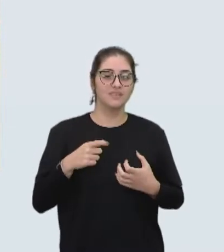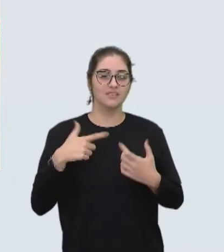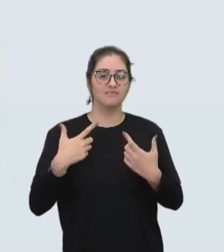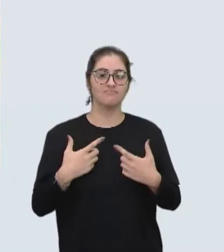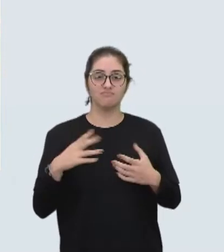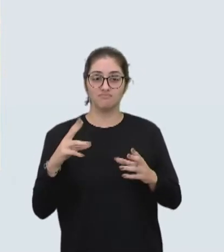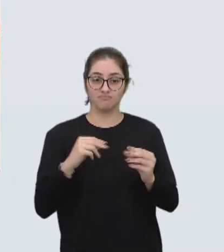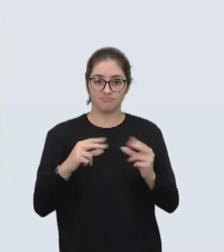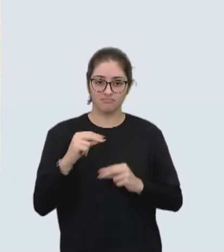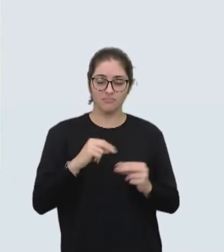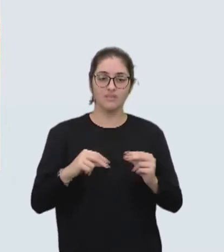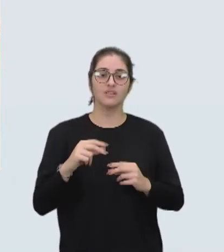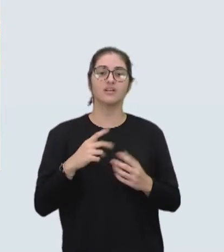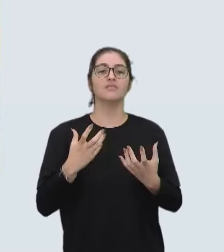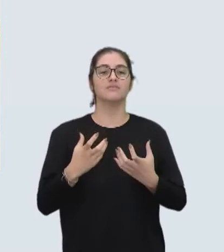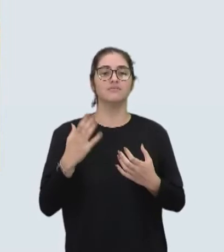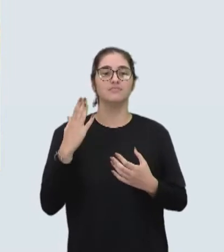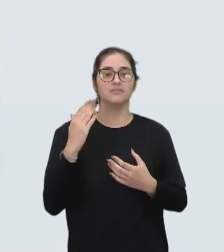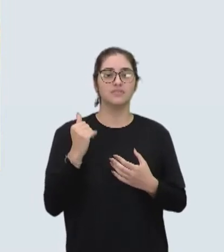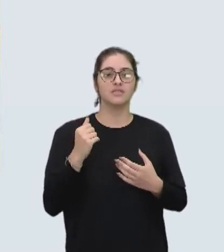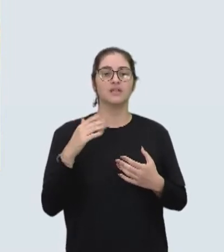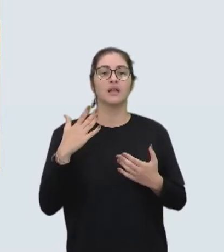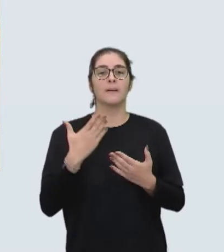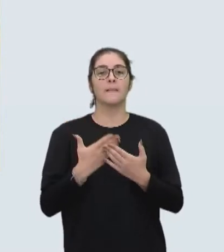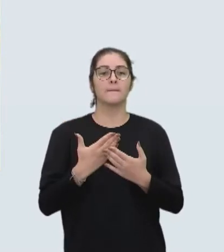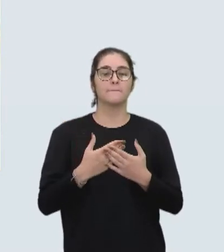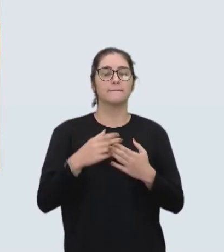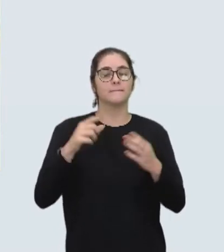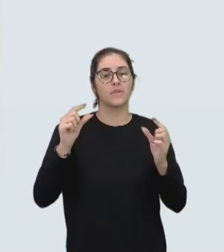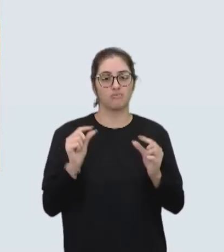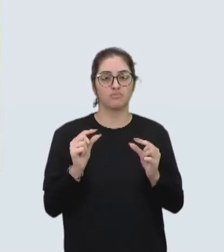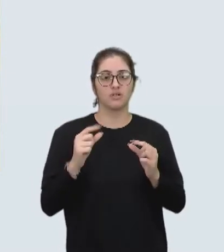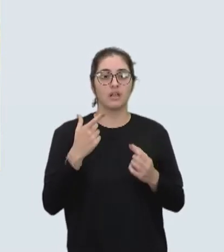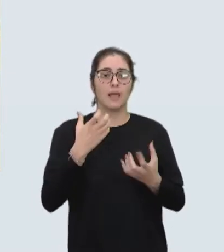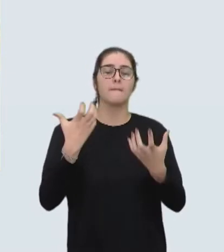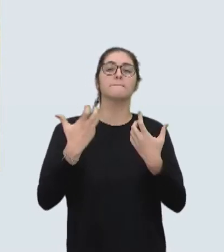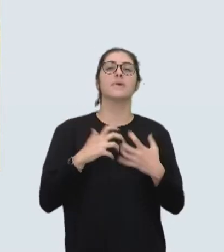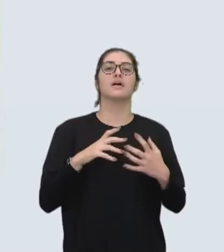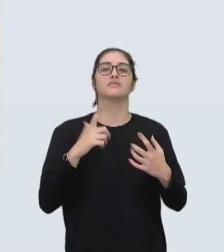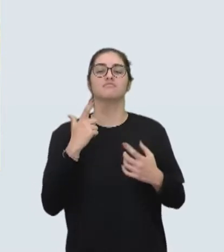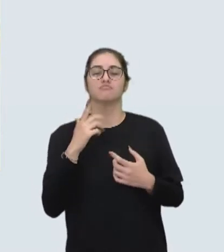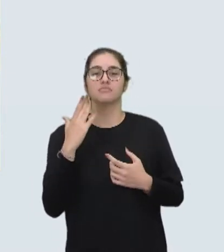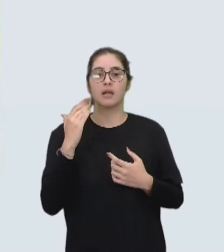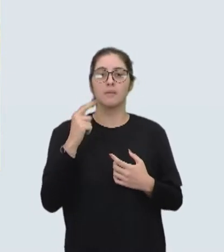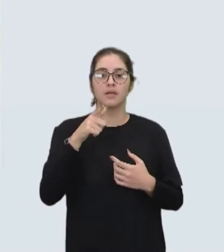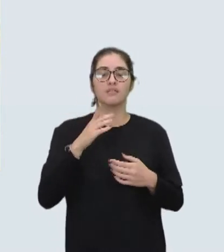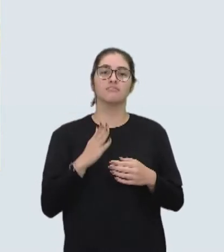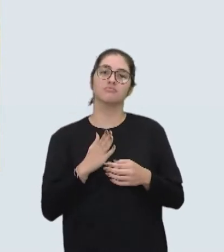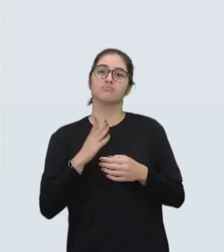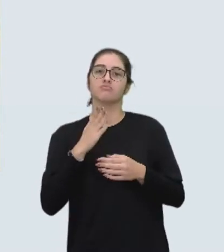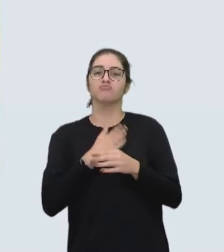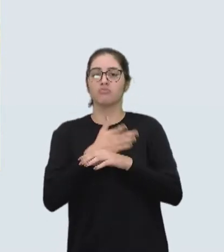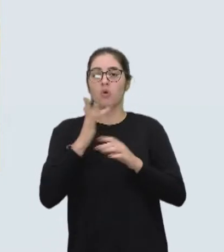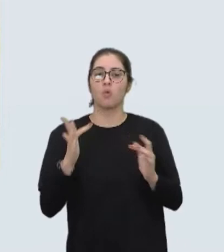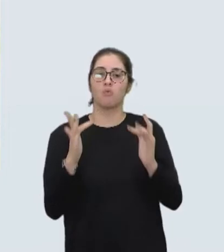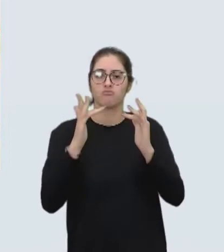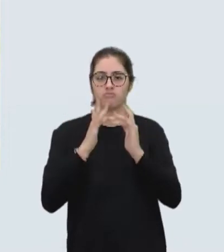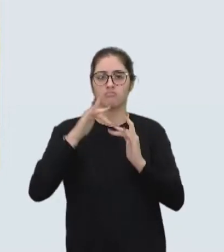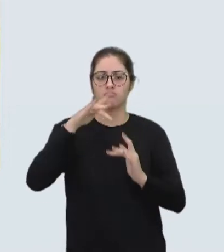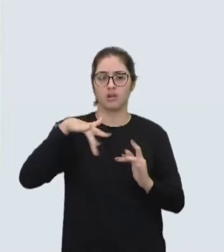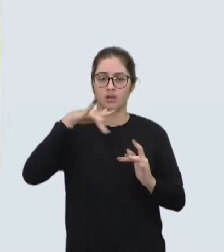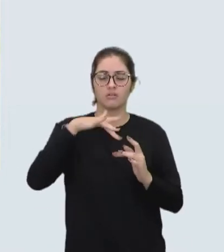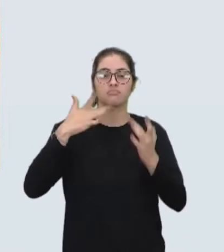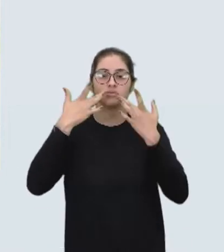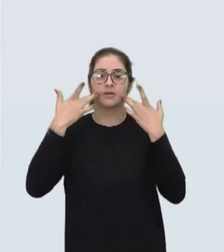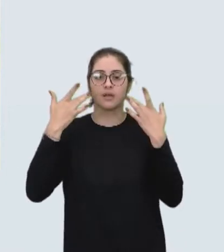tem aqui o seu protagonismo, mas vocês sabem que a nossa aula é curtinha. Se vocês quiserem saber mais, entrem em contato com o pessoal do teatro e para